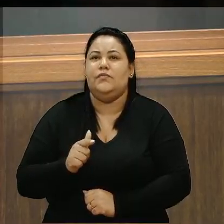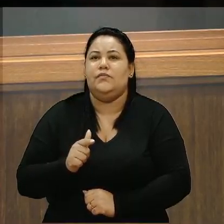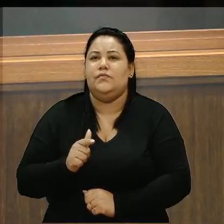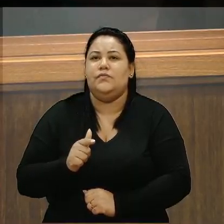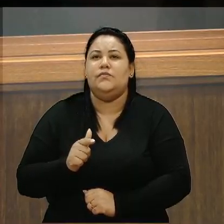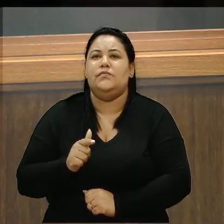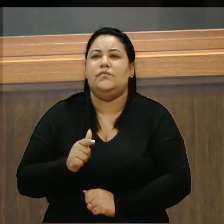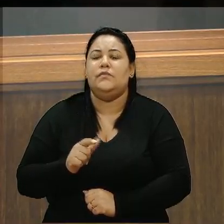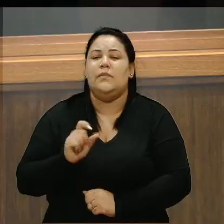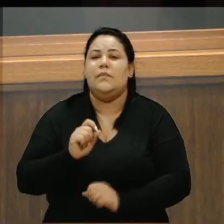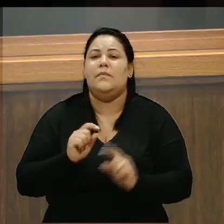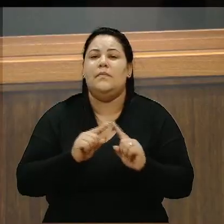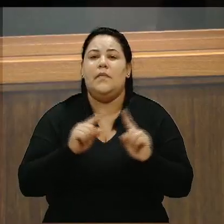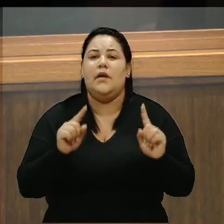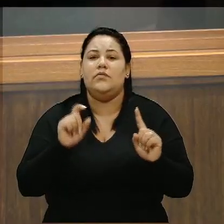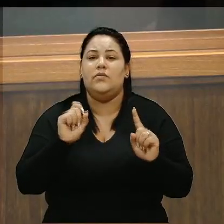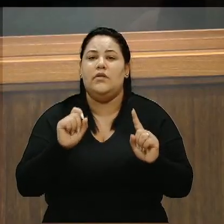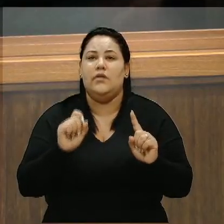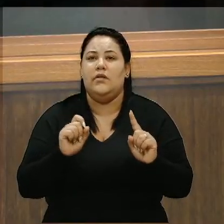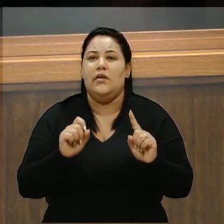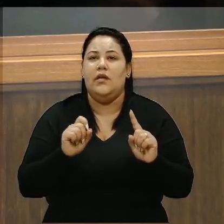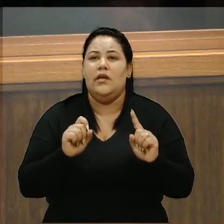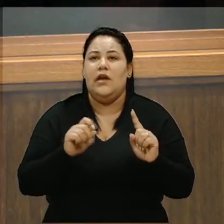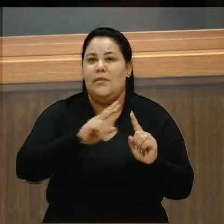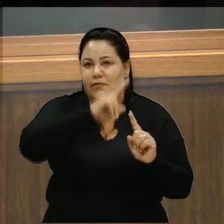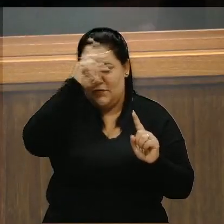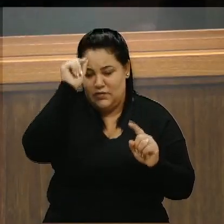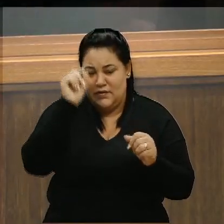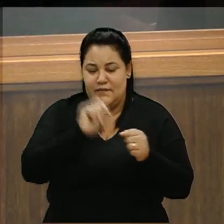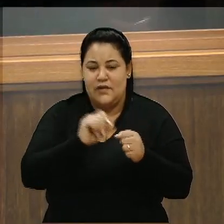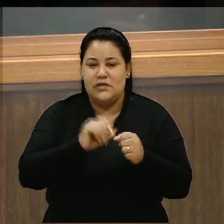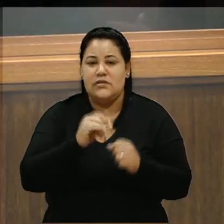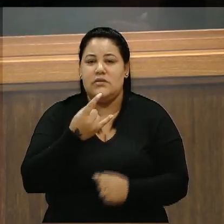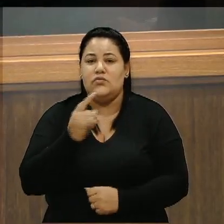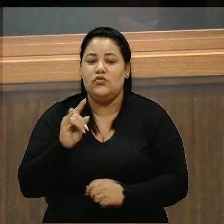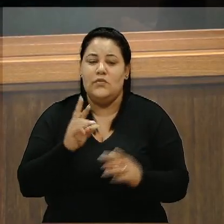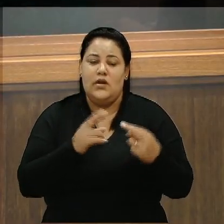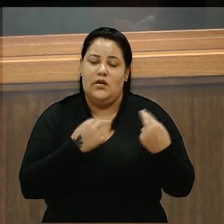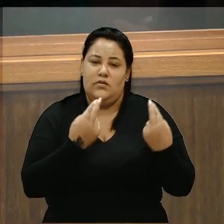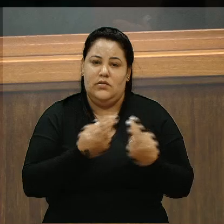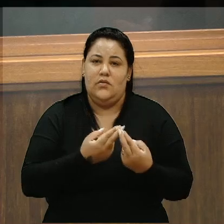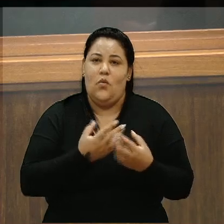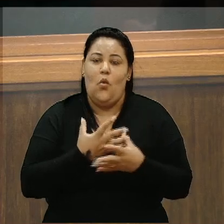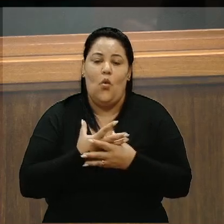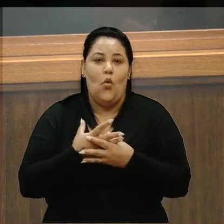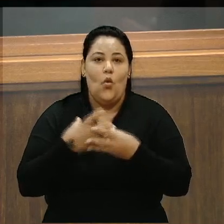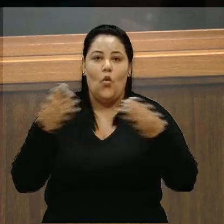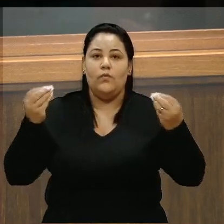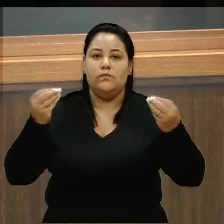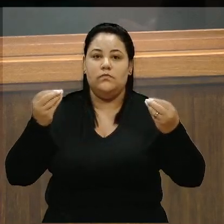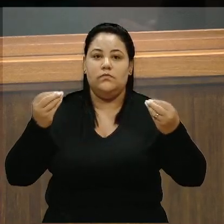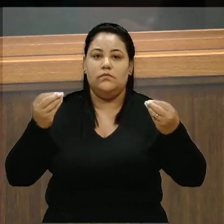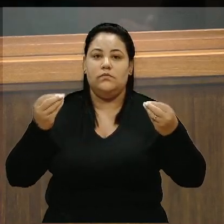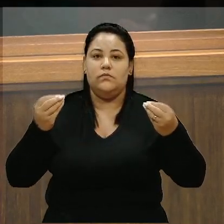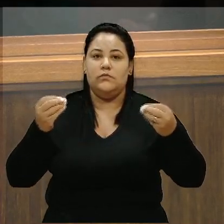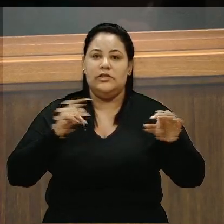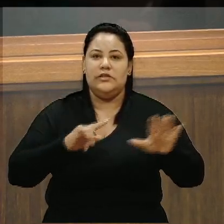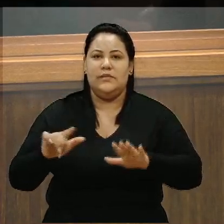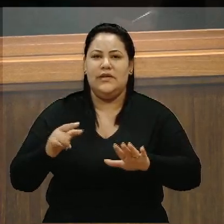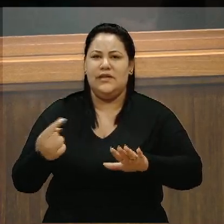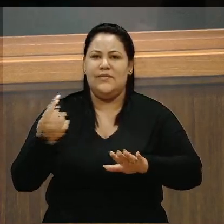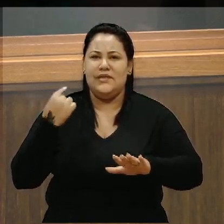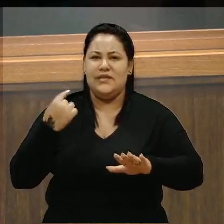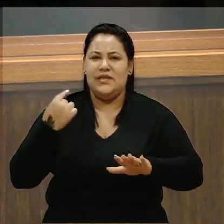que a prefeitura tem feito nas últimas reuniões? Esvaziado o comitê. Na semana passada, acho que tinha